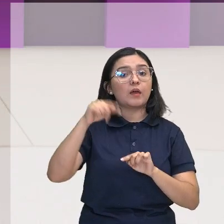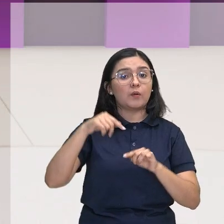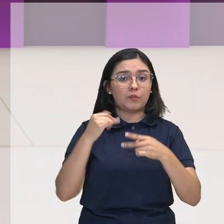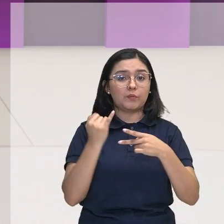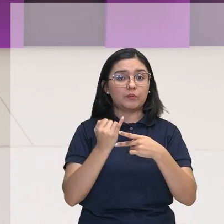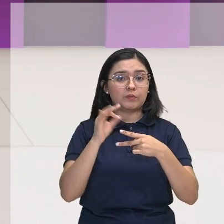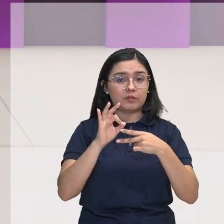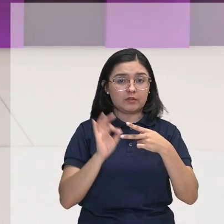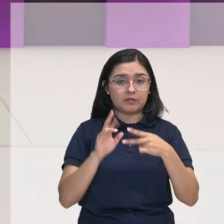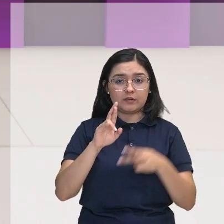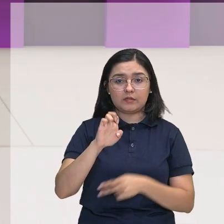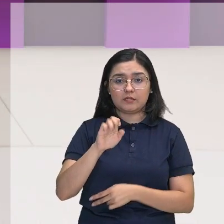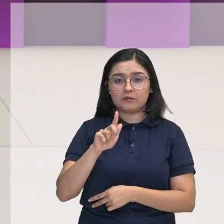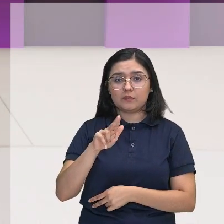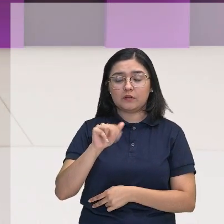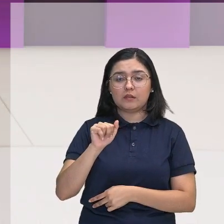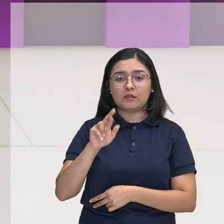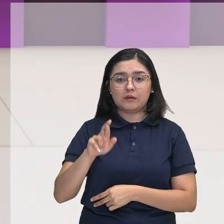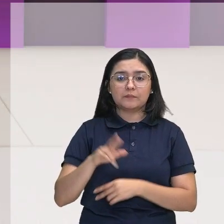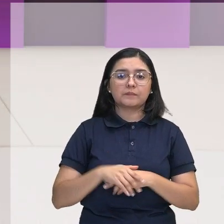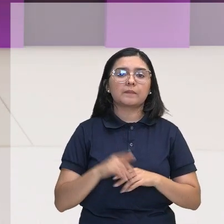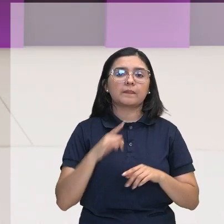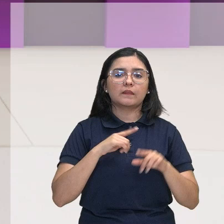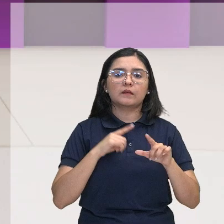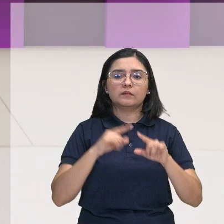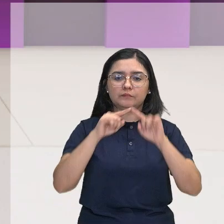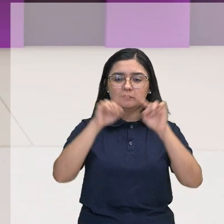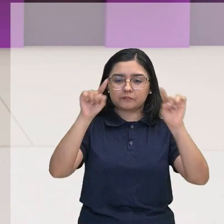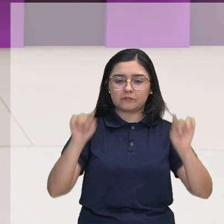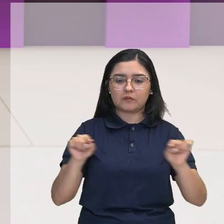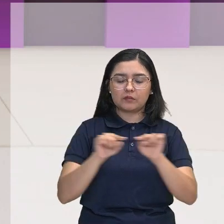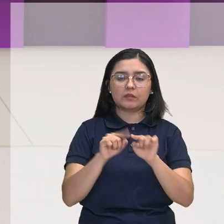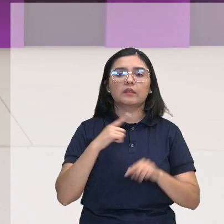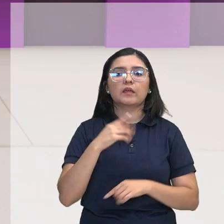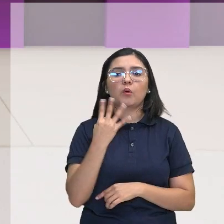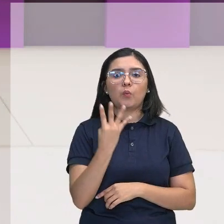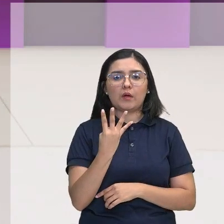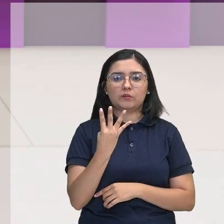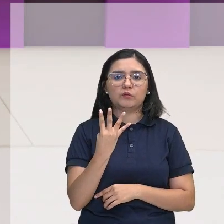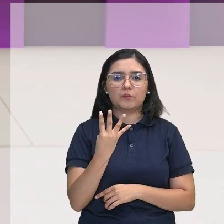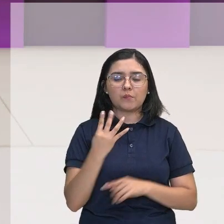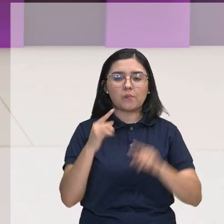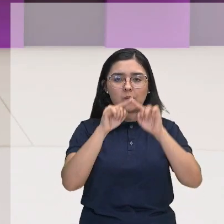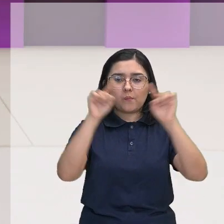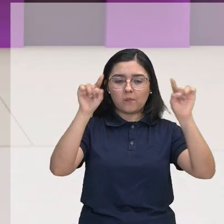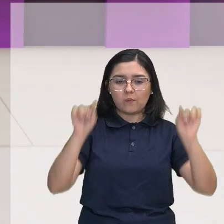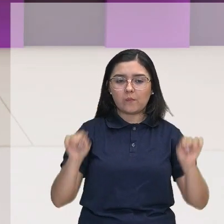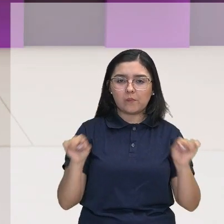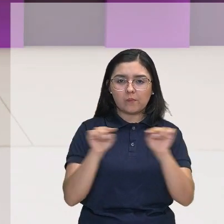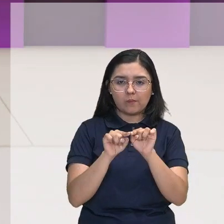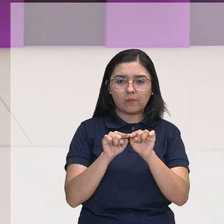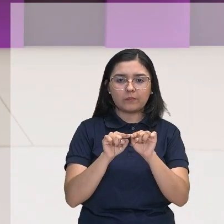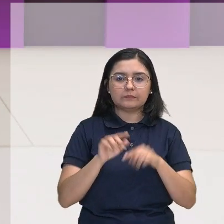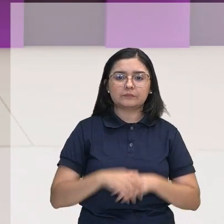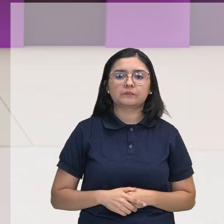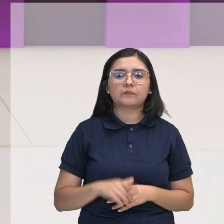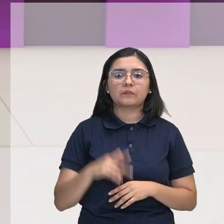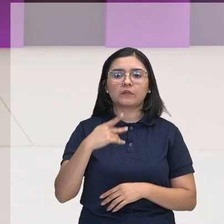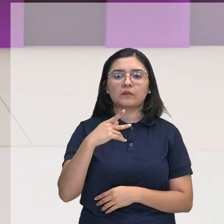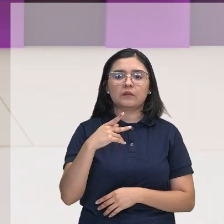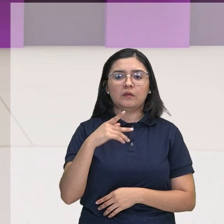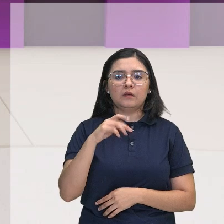bom? Temos o quadrado, que é o nosso quadrilátero regular, que tem 4 lados. Temos